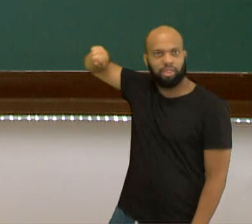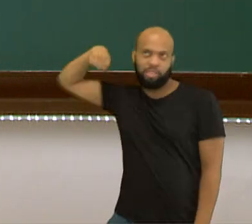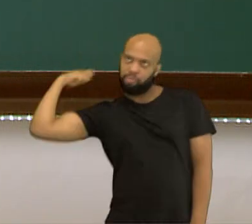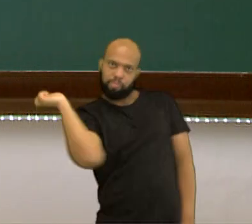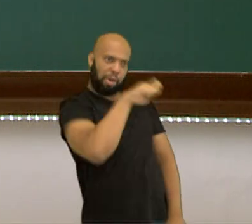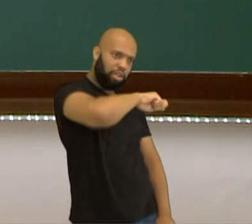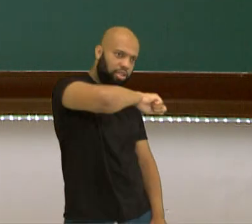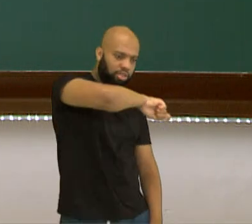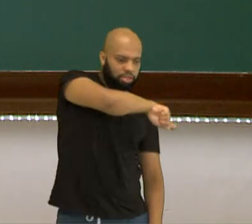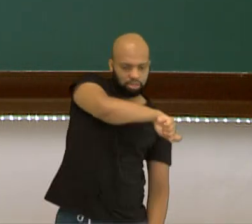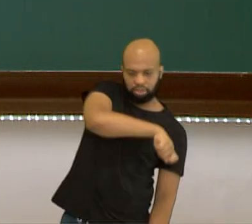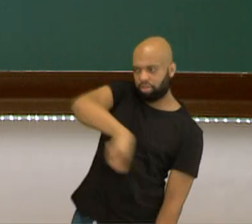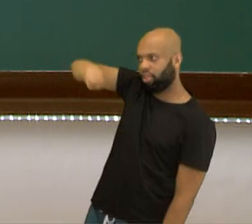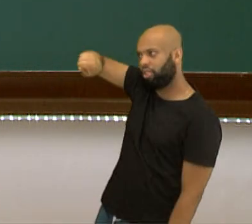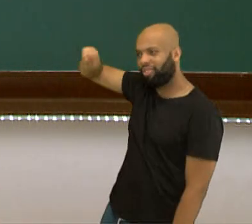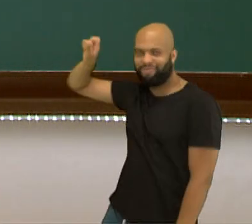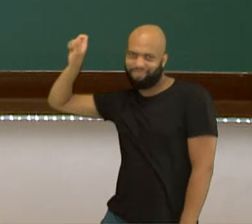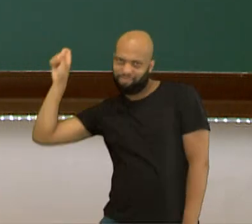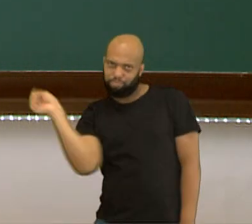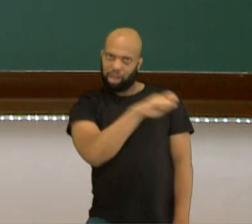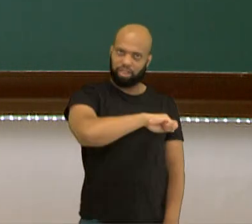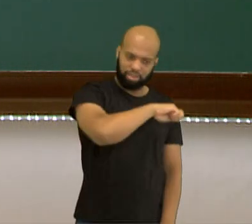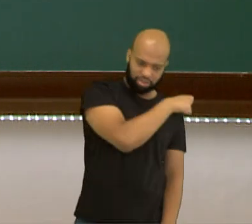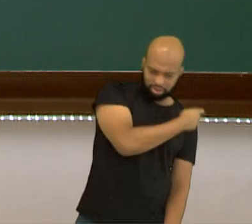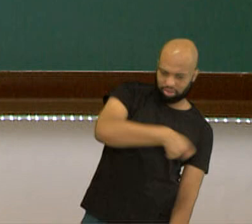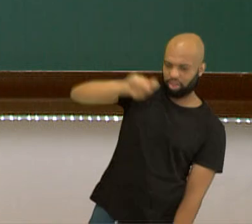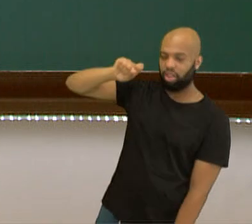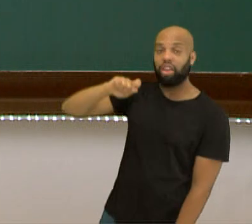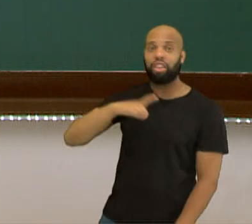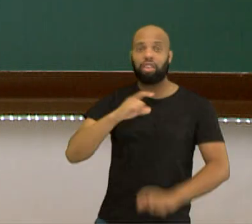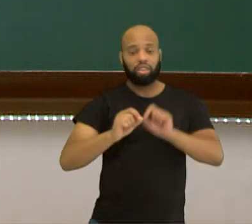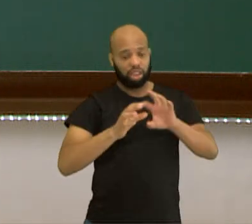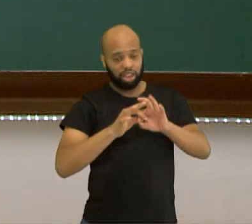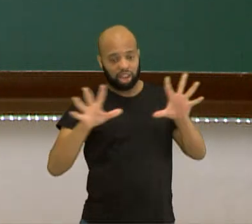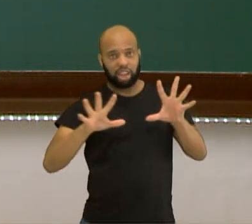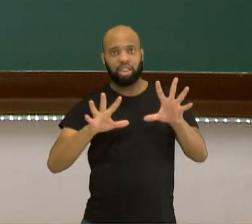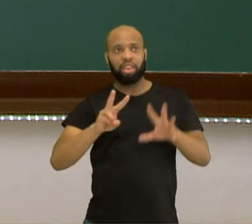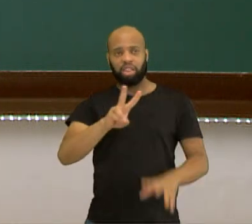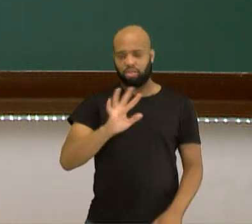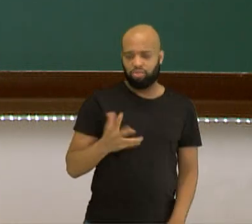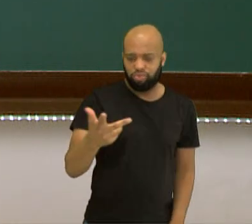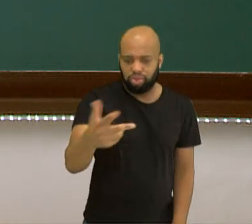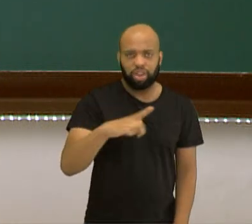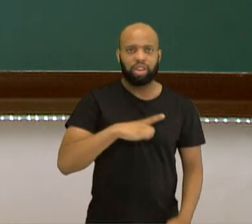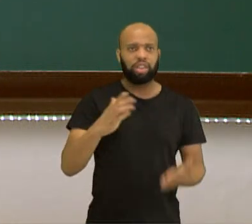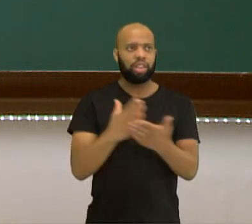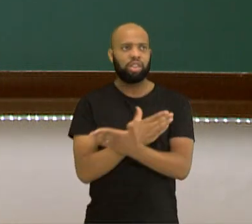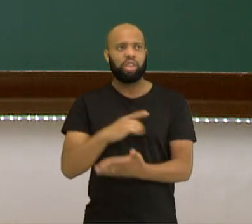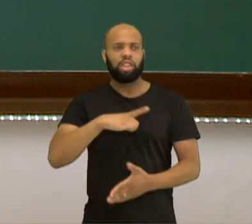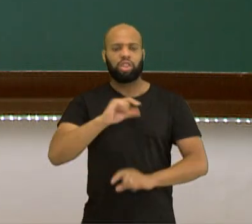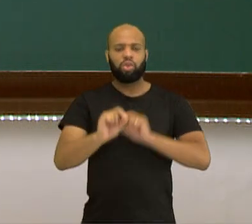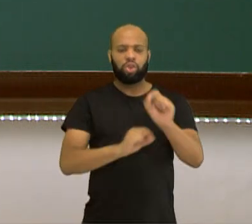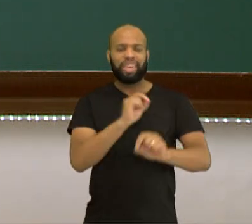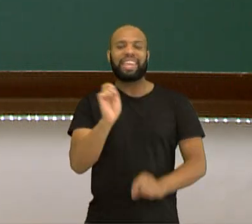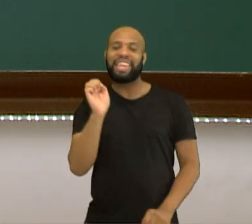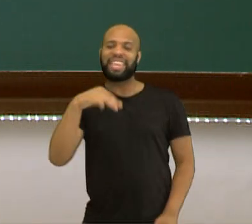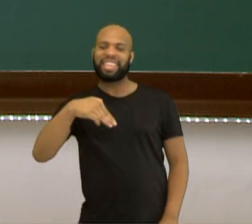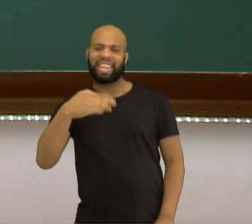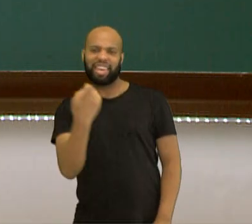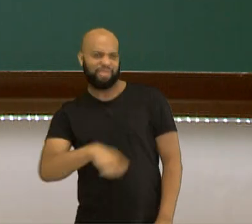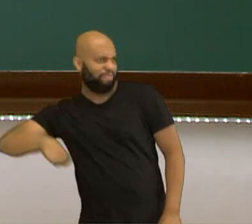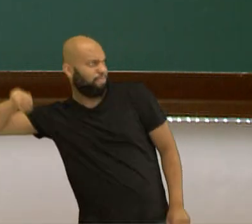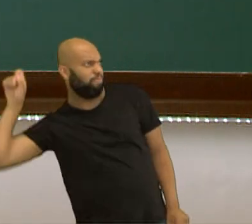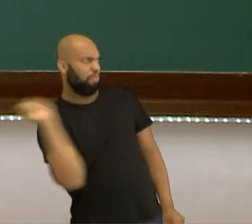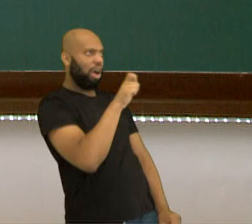jogos que é livre, o veloz, né? Tem uns que você vai ter que escolher, um ataca, outro